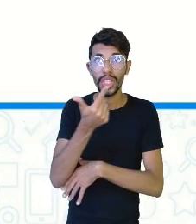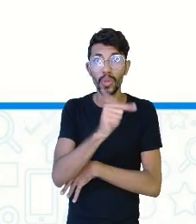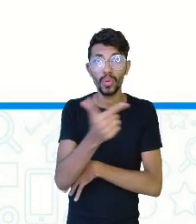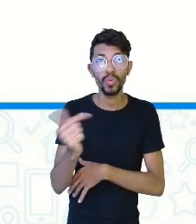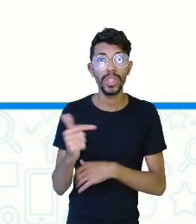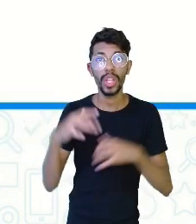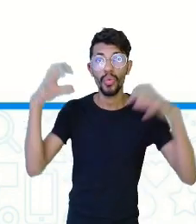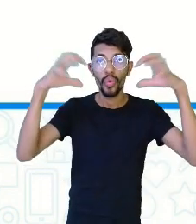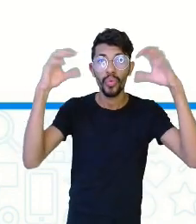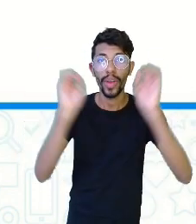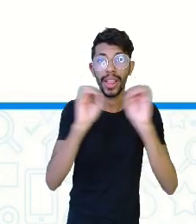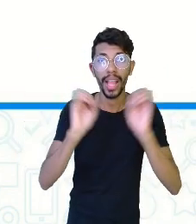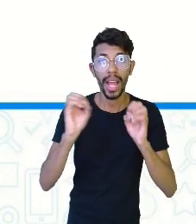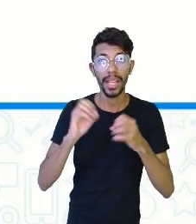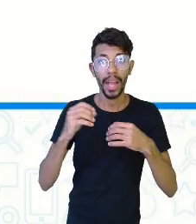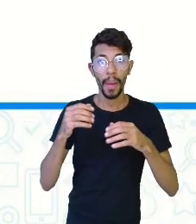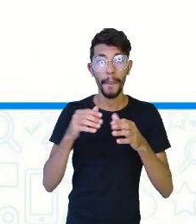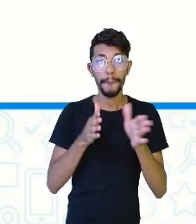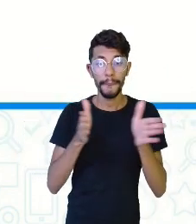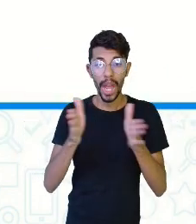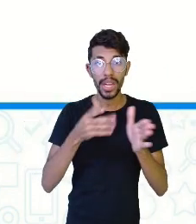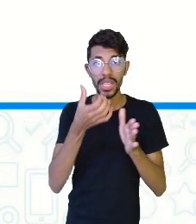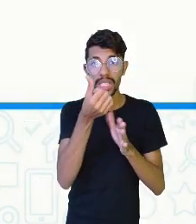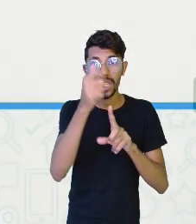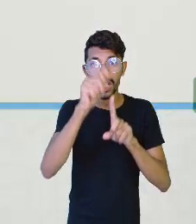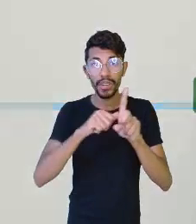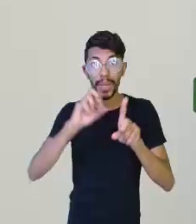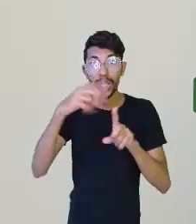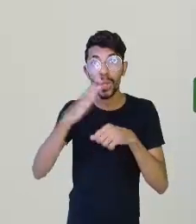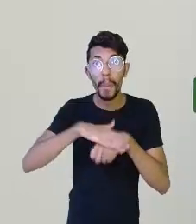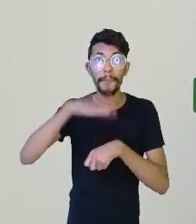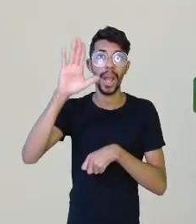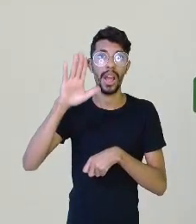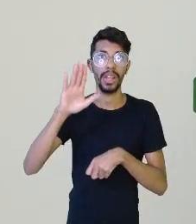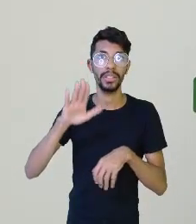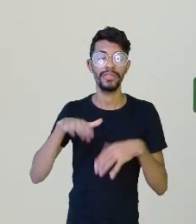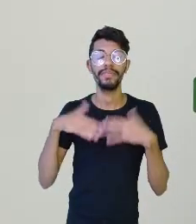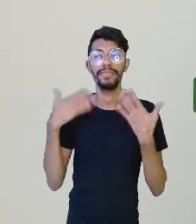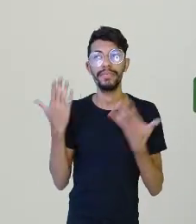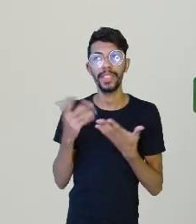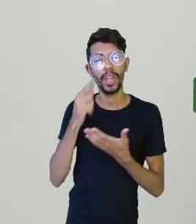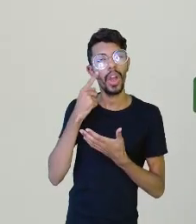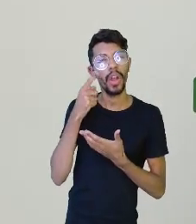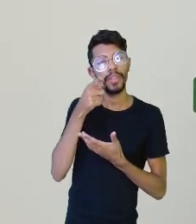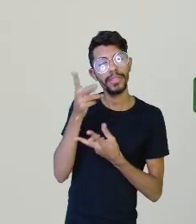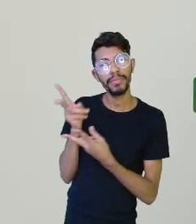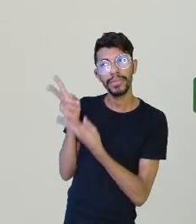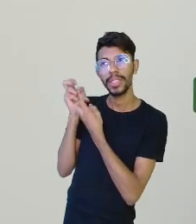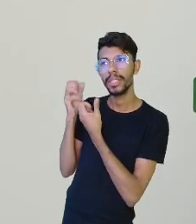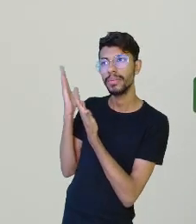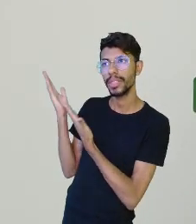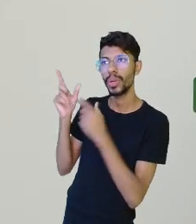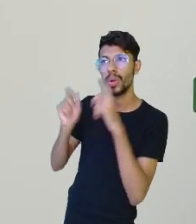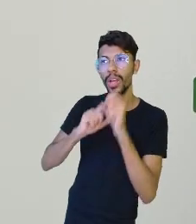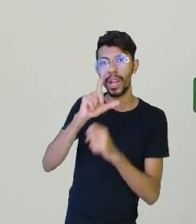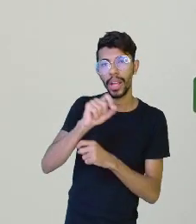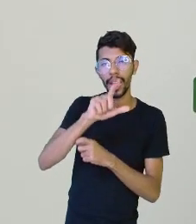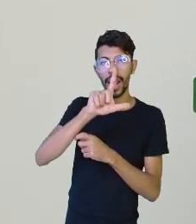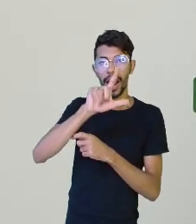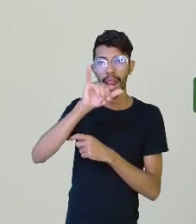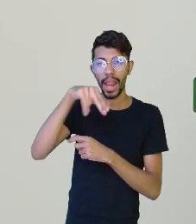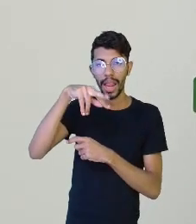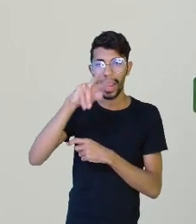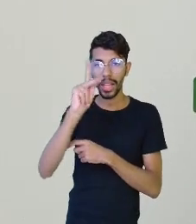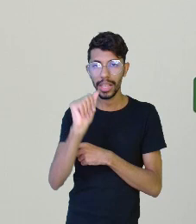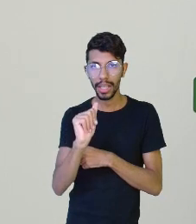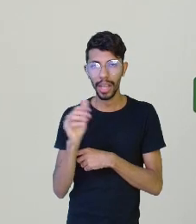6 meses ou mais ao longo do ano. Vejam só, você está percebendo aí no slide que a palavra linha do Equador, as palavras estão